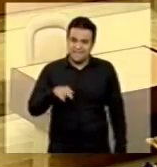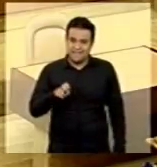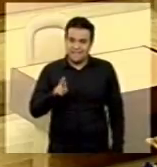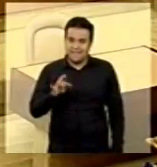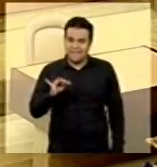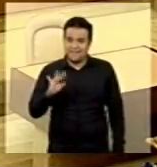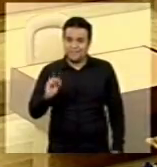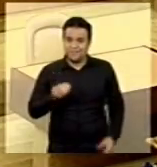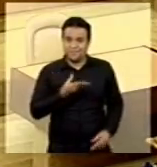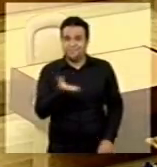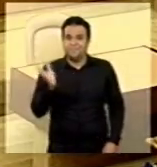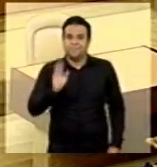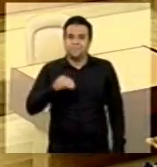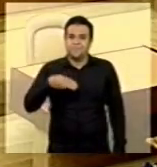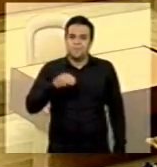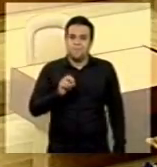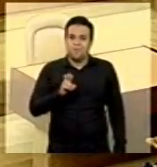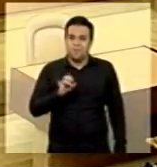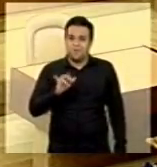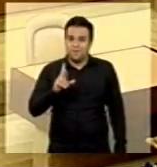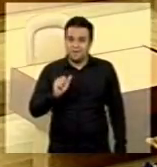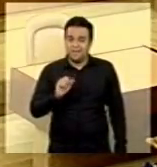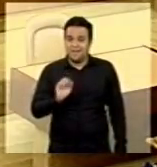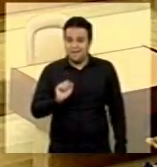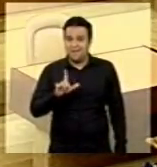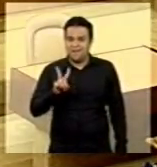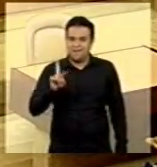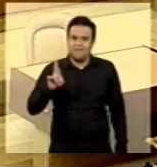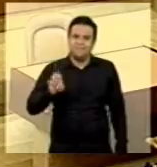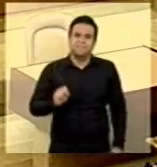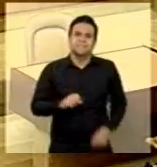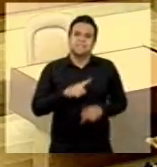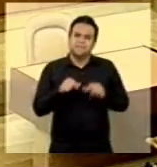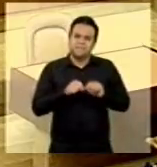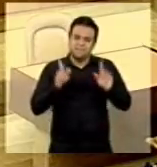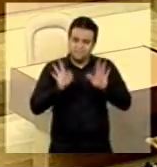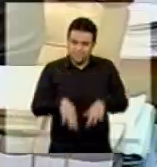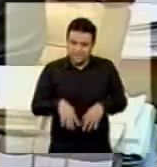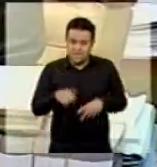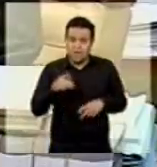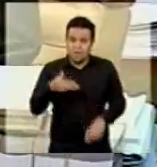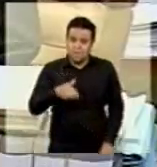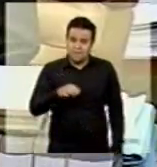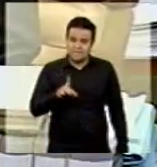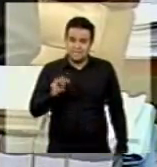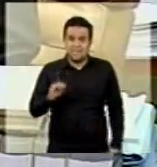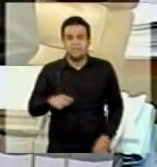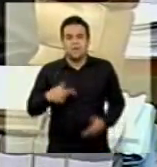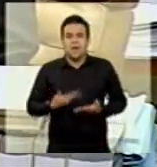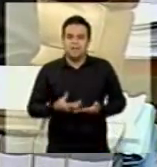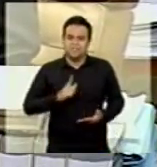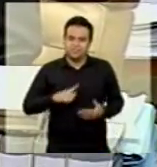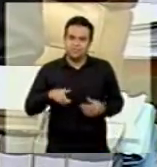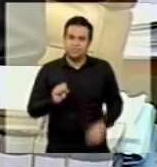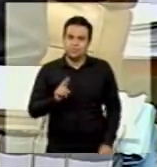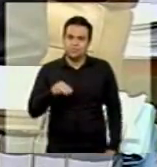Moreira Alves, do Supremo Tribunal Federal. Cessada a investidura no mandato, ainda prevalecia a súmula